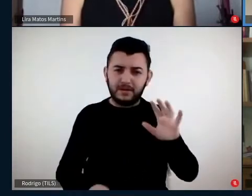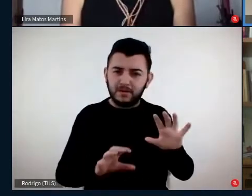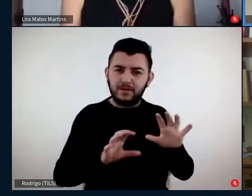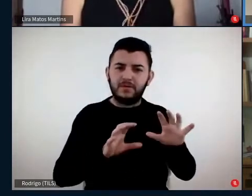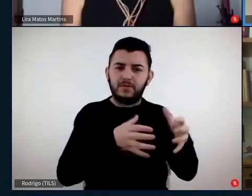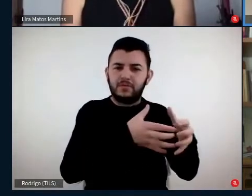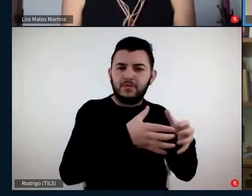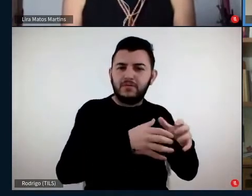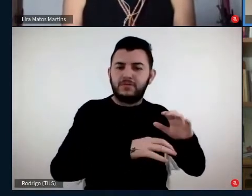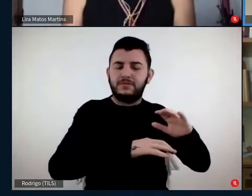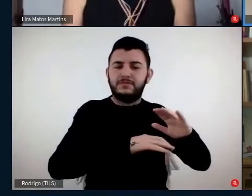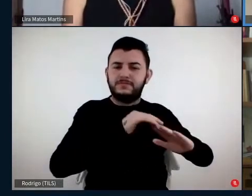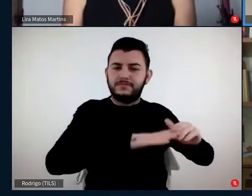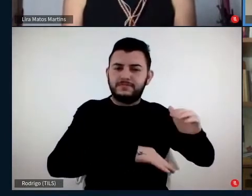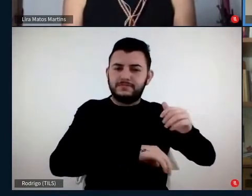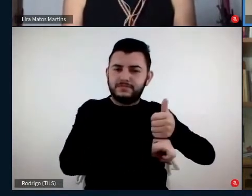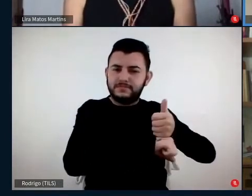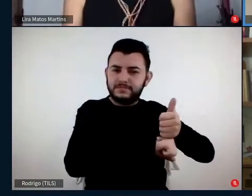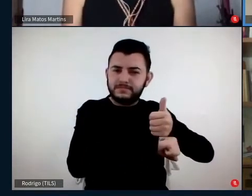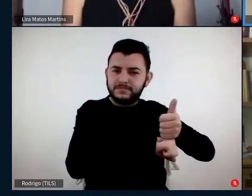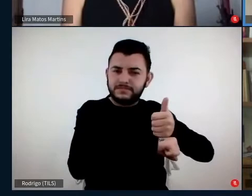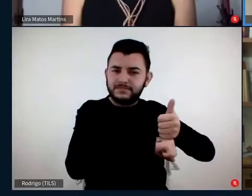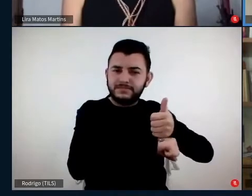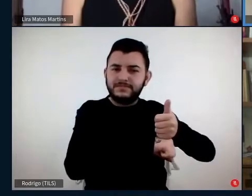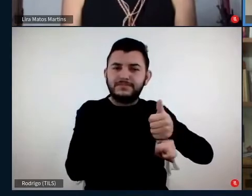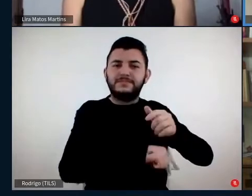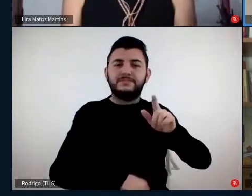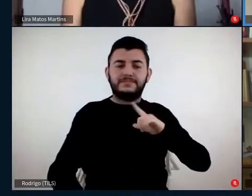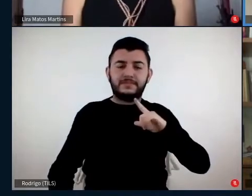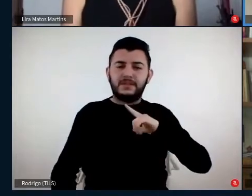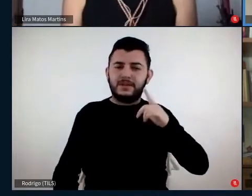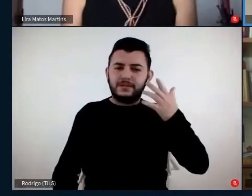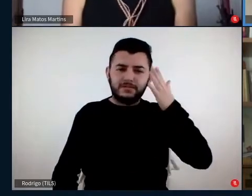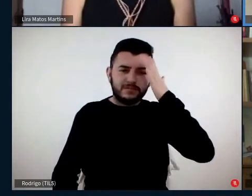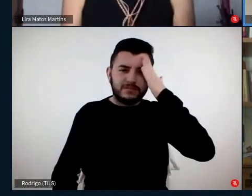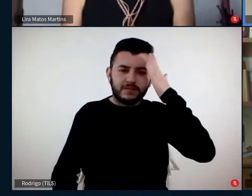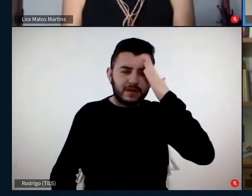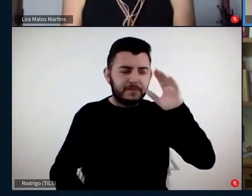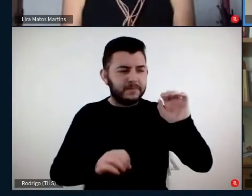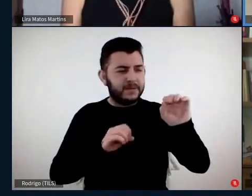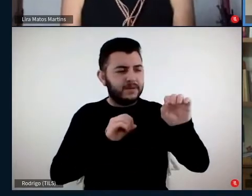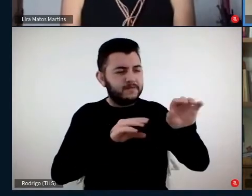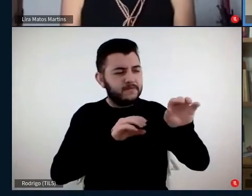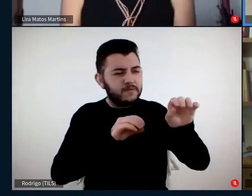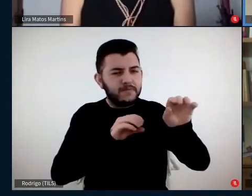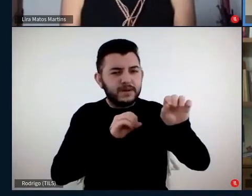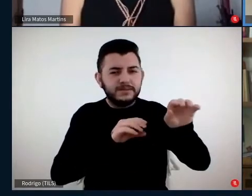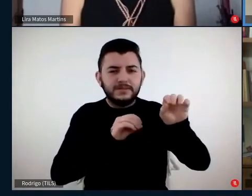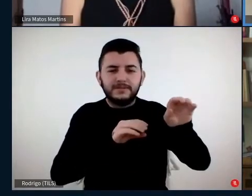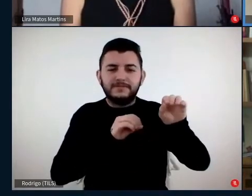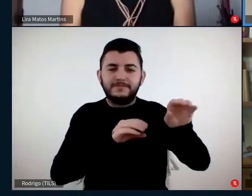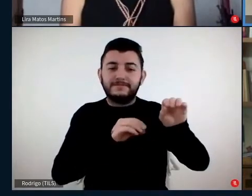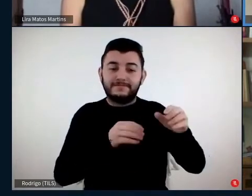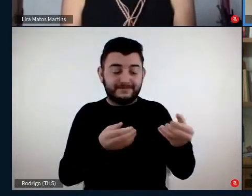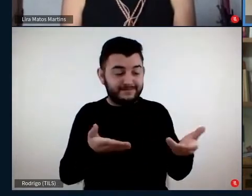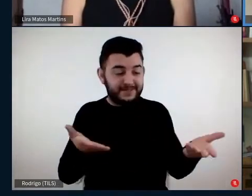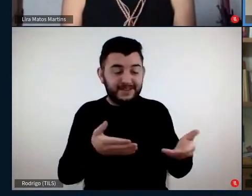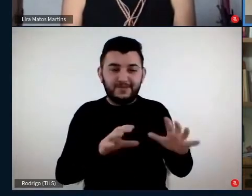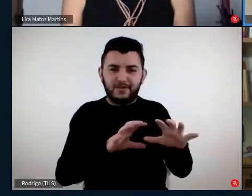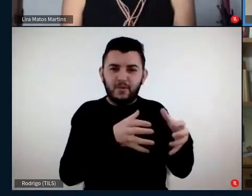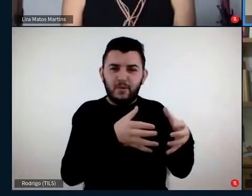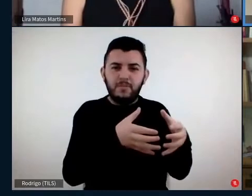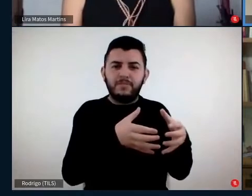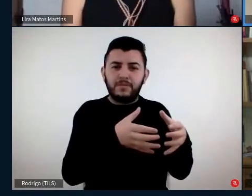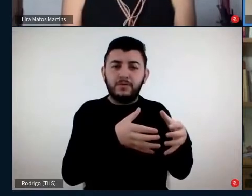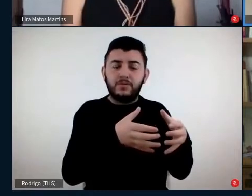vieram por um notório saber, uma formação, e agora tem um grupo muito grande